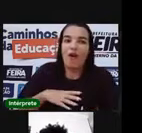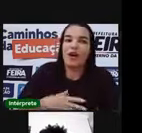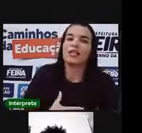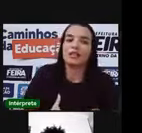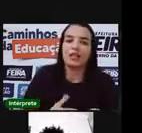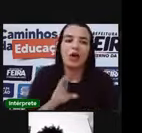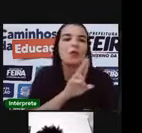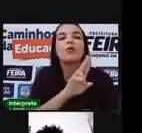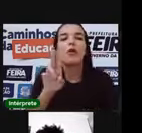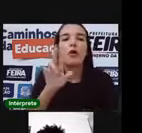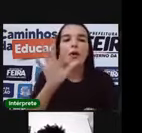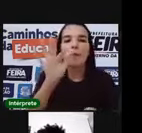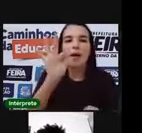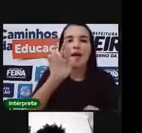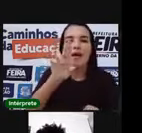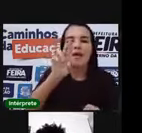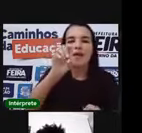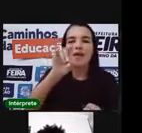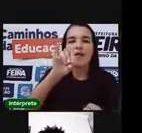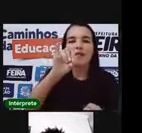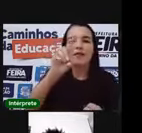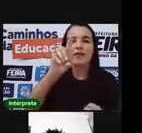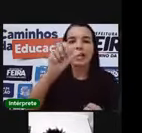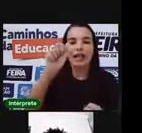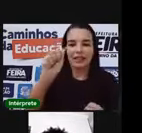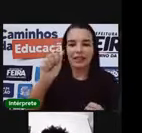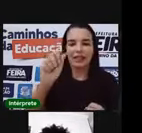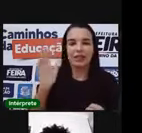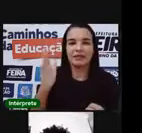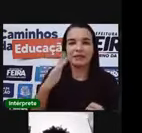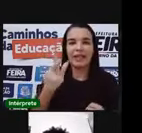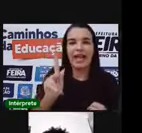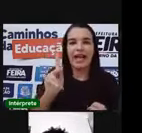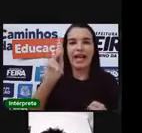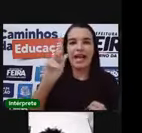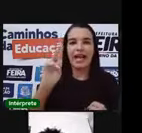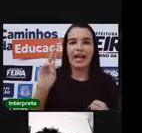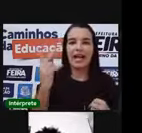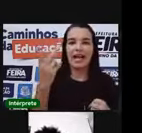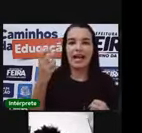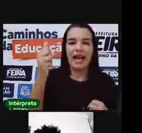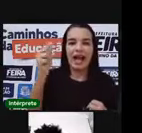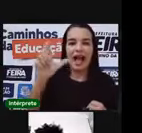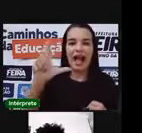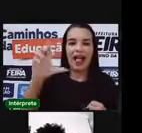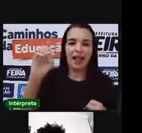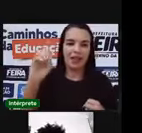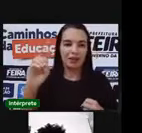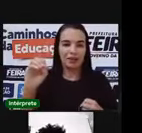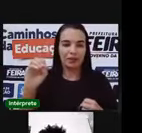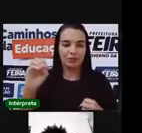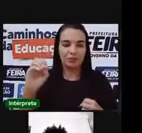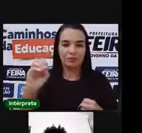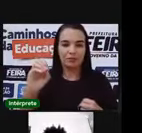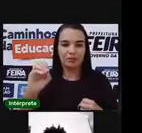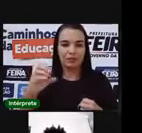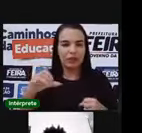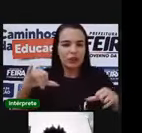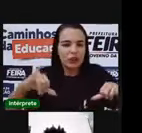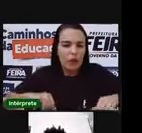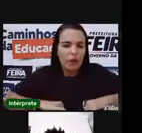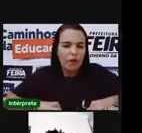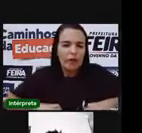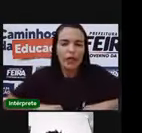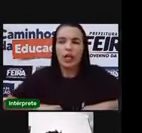invés desse sofrimento todo que ela teve, em vez de ela ficar uma pessoa ruim, virar uma